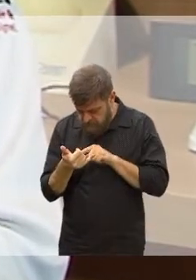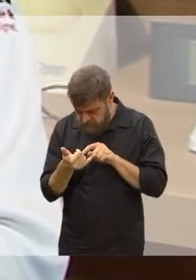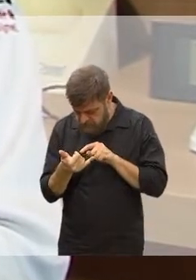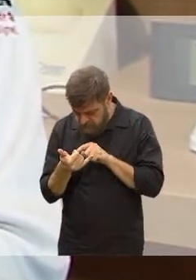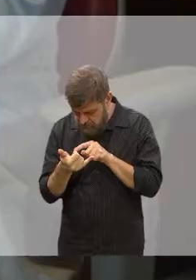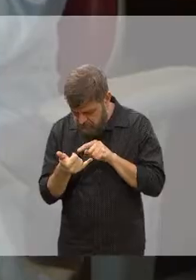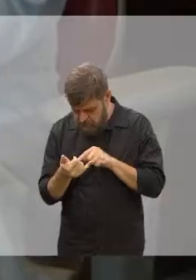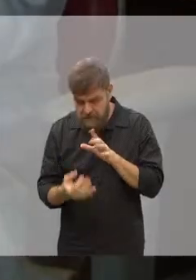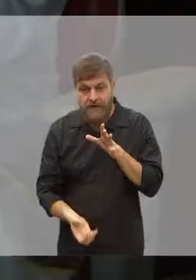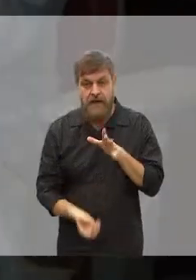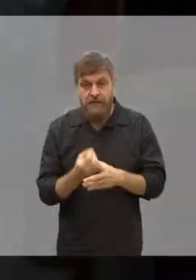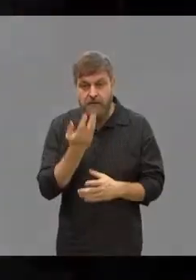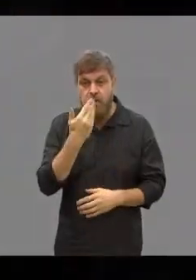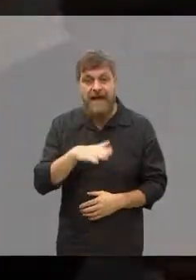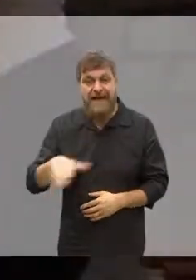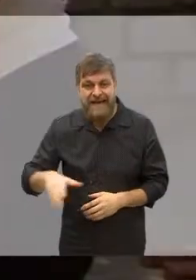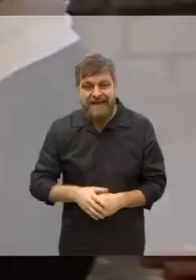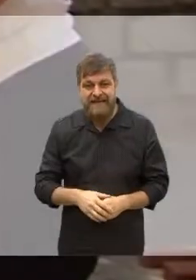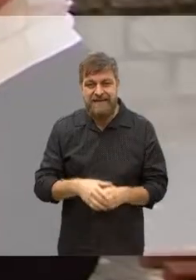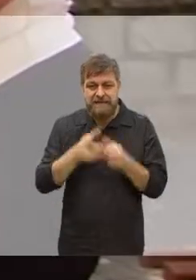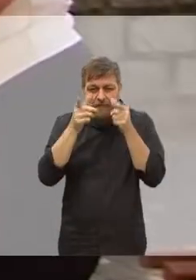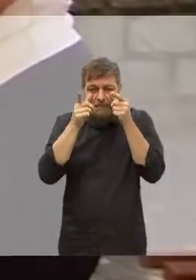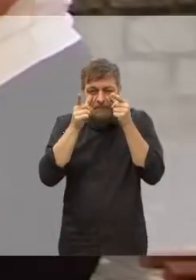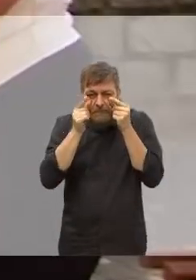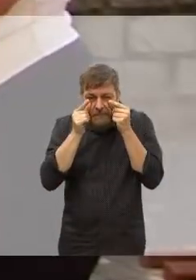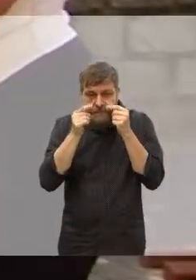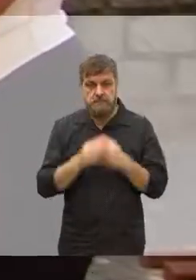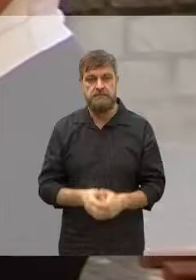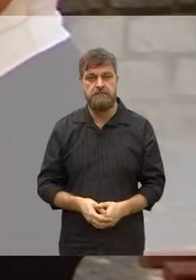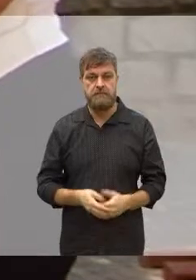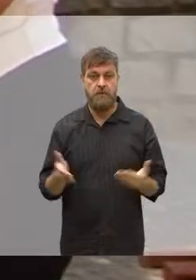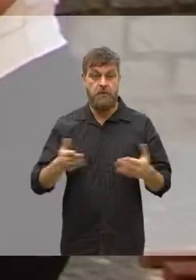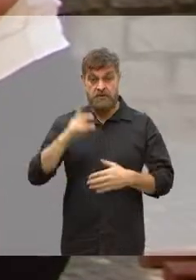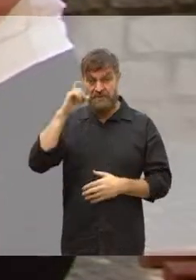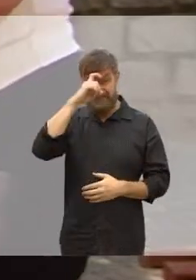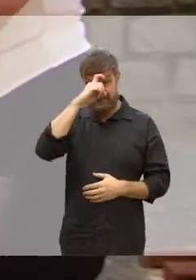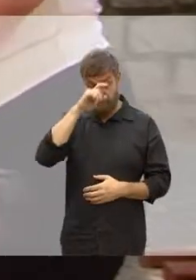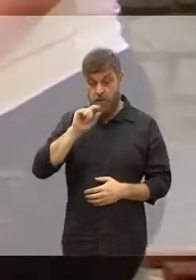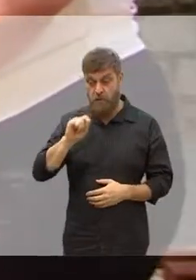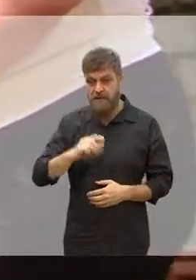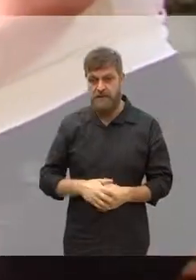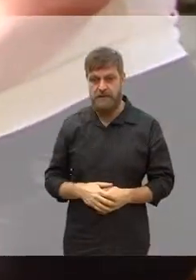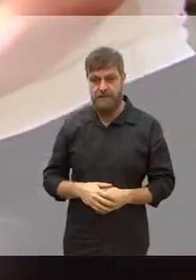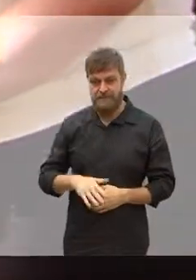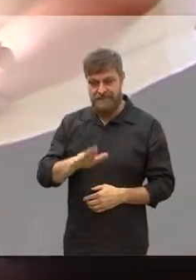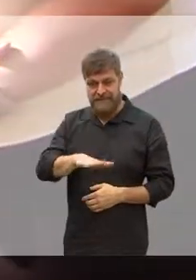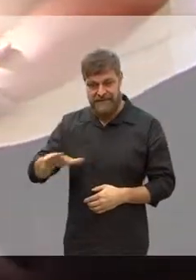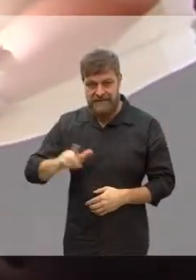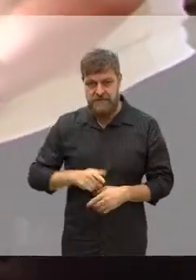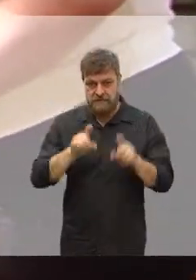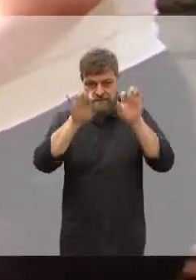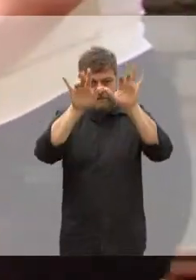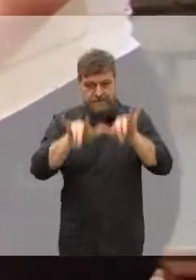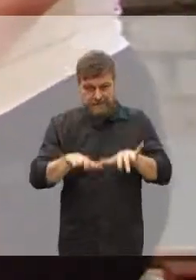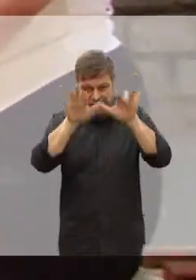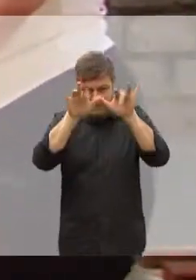trazido mais miopia na infância. É muito difícil hoje fazer com que as crianças não mexam no computador,